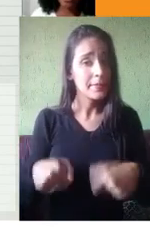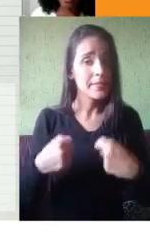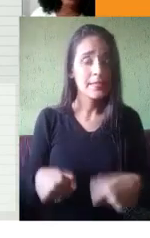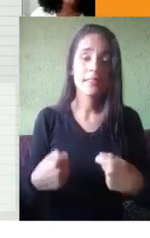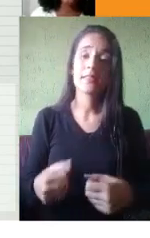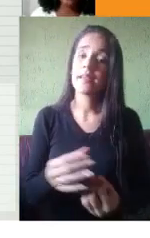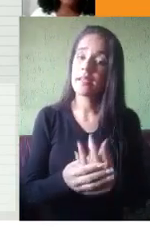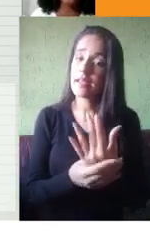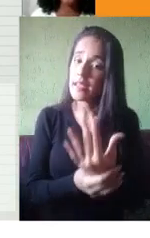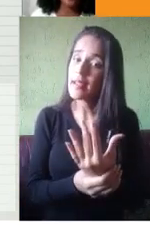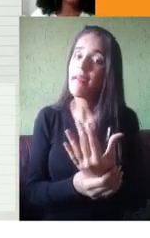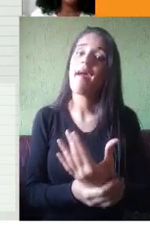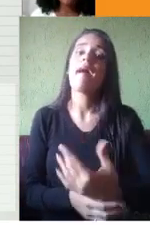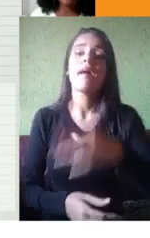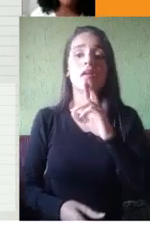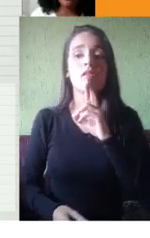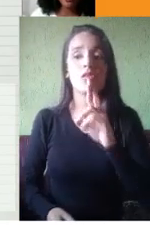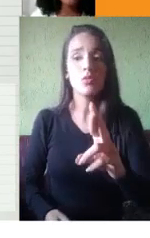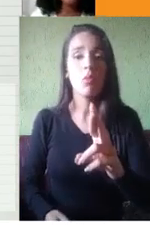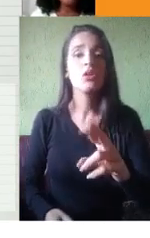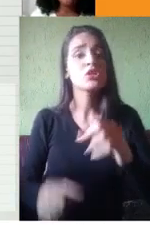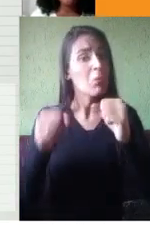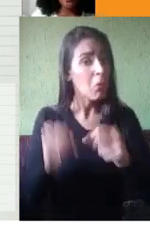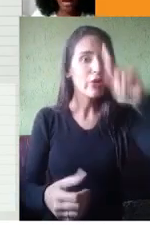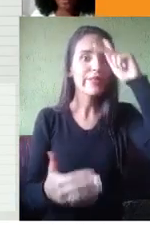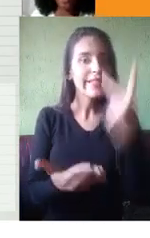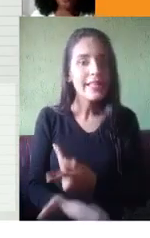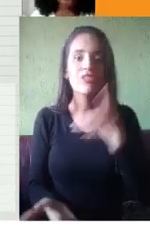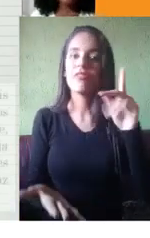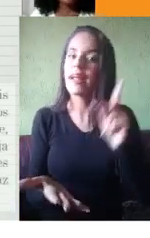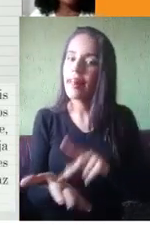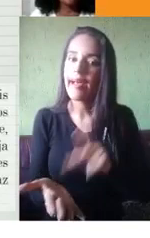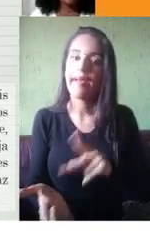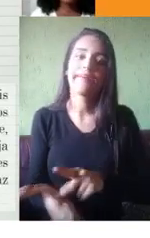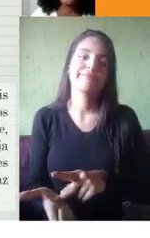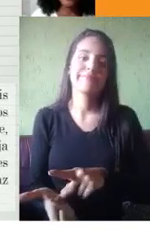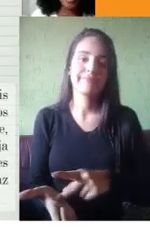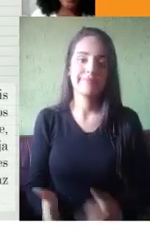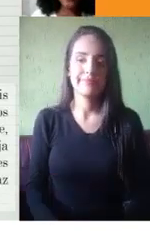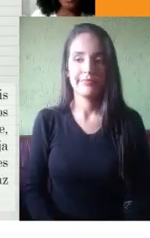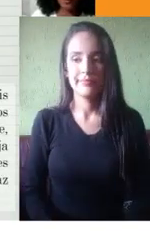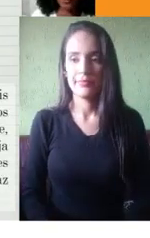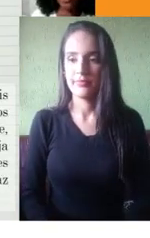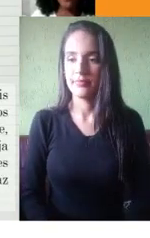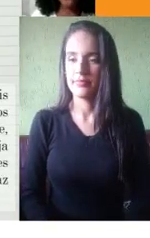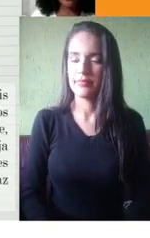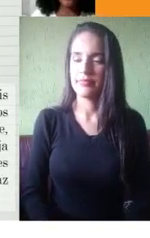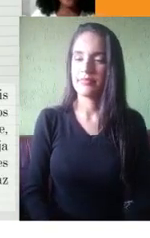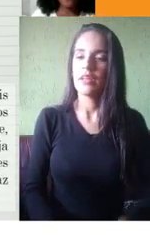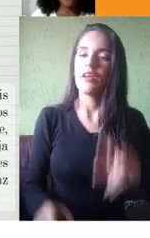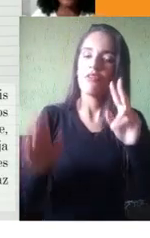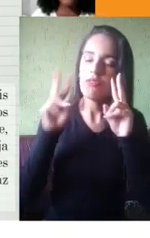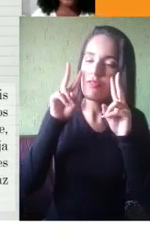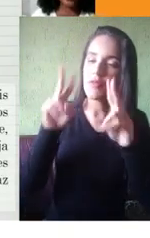os sintomas, são emergenciais, ou soluções de longo prazo. Olha o nosso parágrafo aí de novo. Vamos